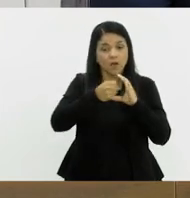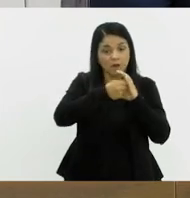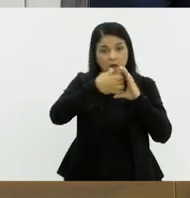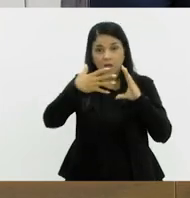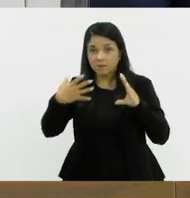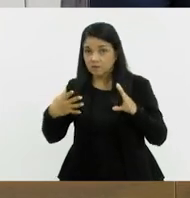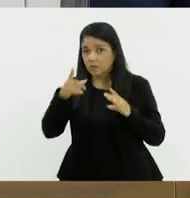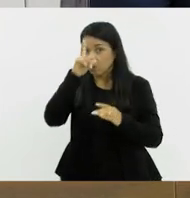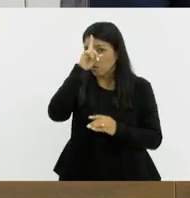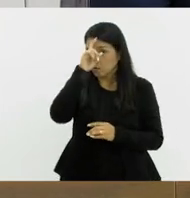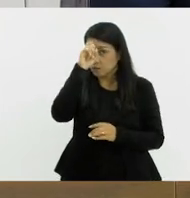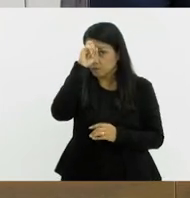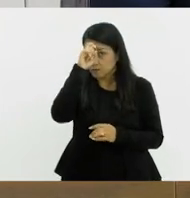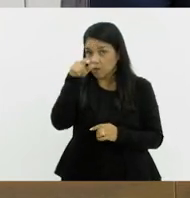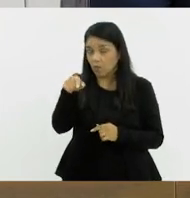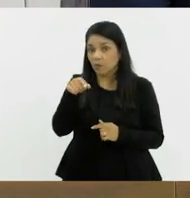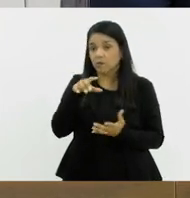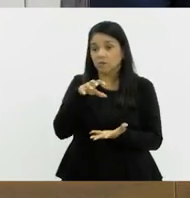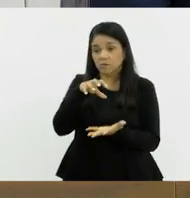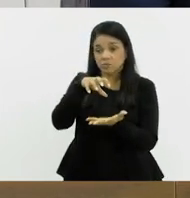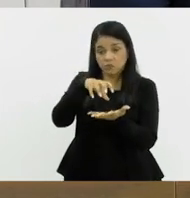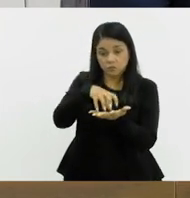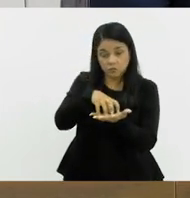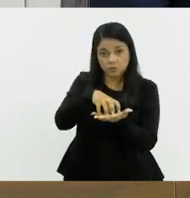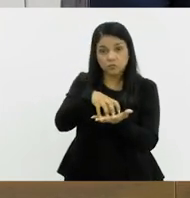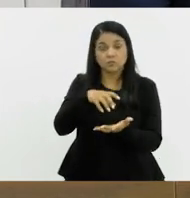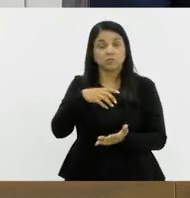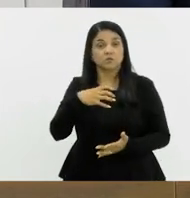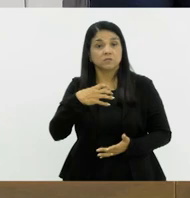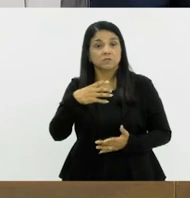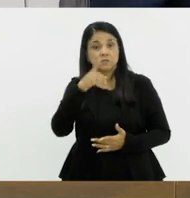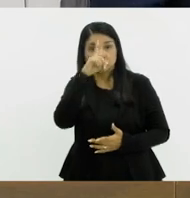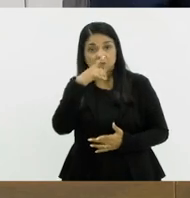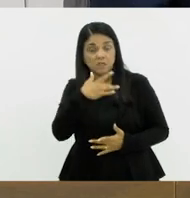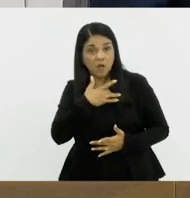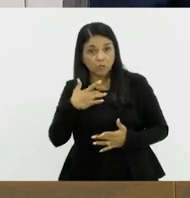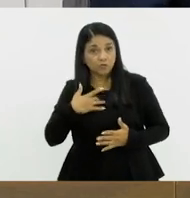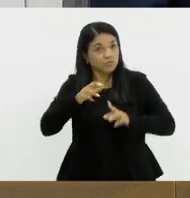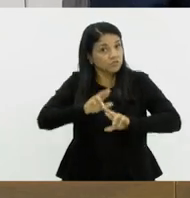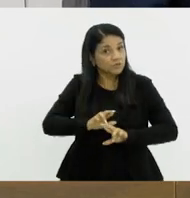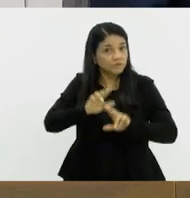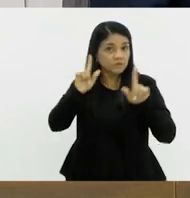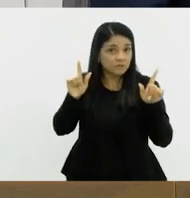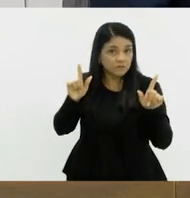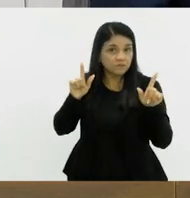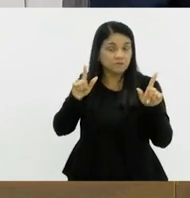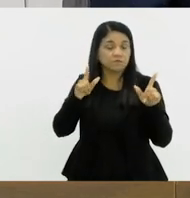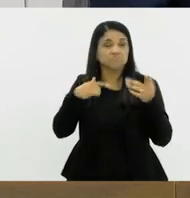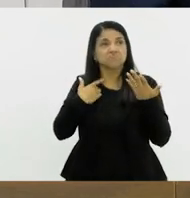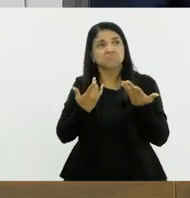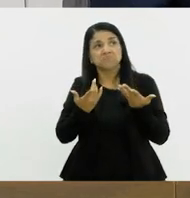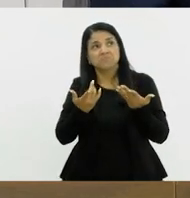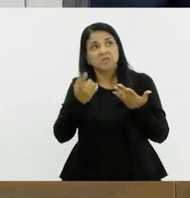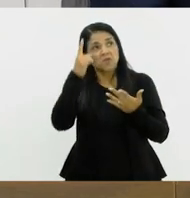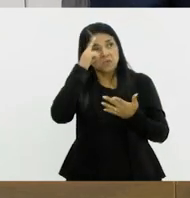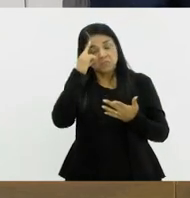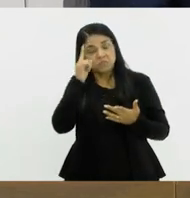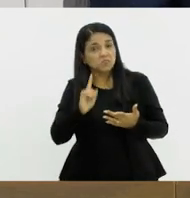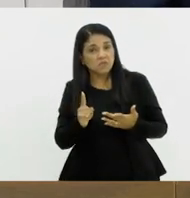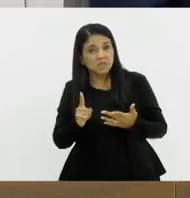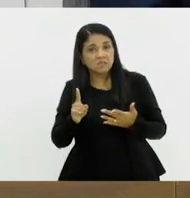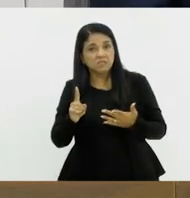caracterização entre hospital e uma unidade de saúde. Que nuances são essas? Eu acho que não sei se na literatura, né, médica